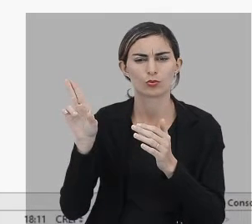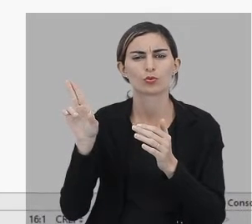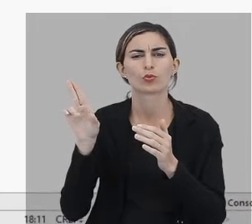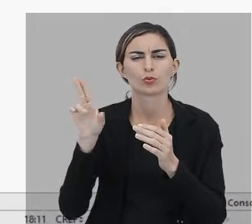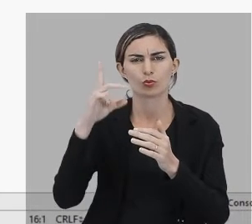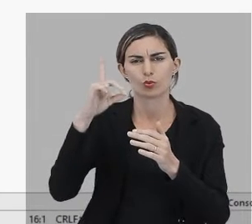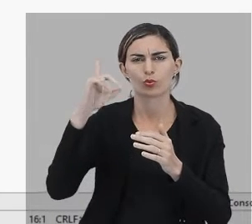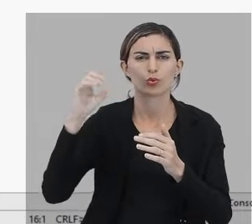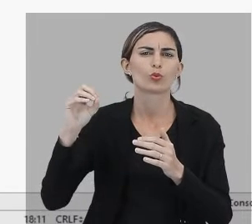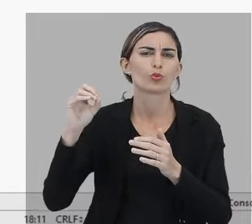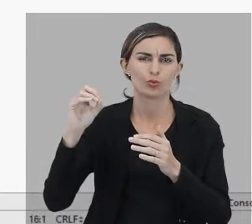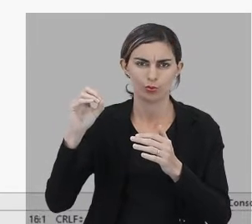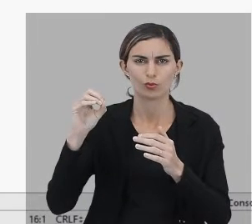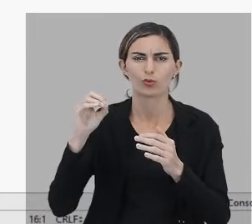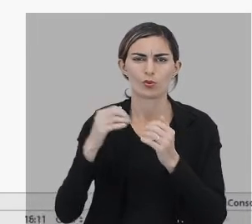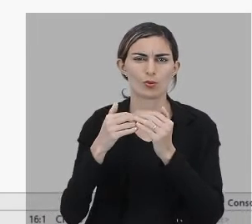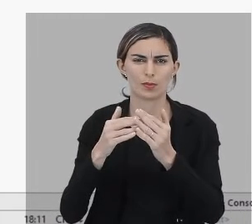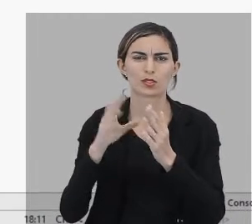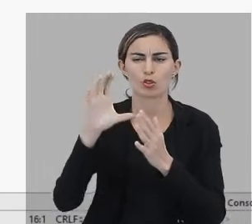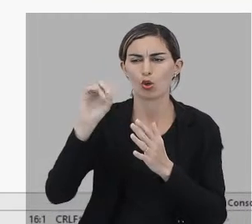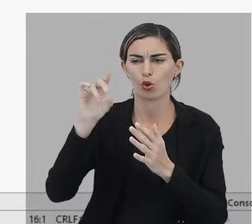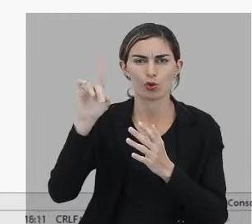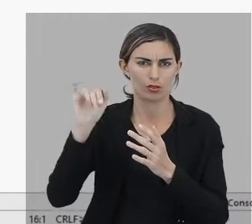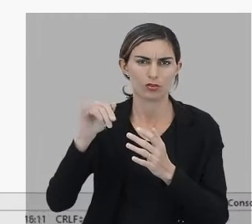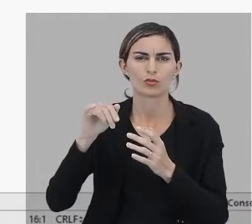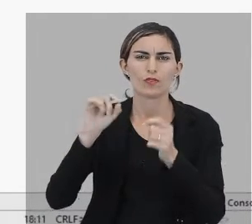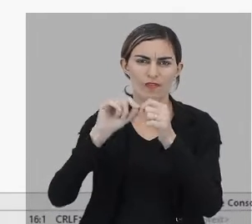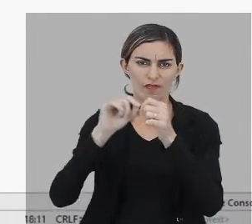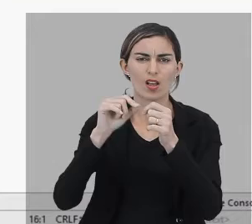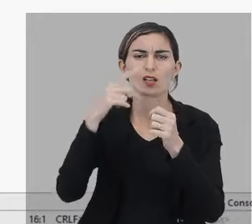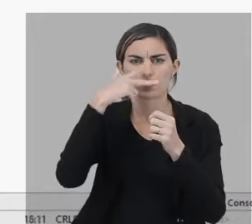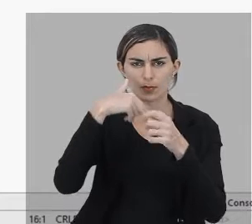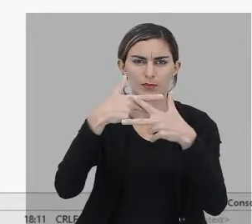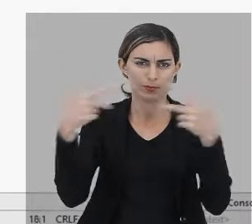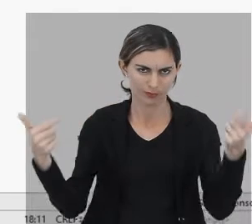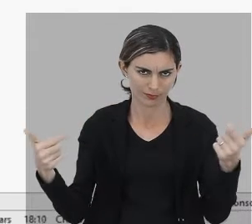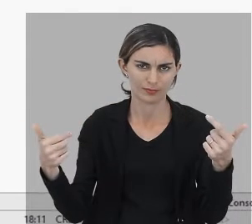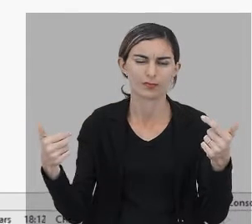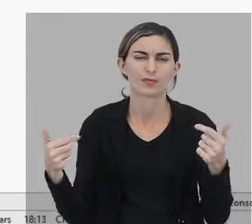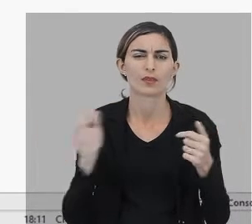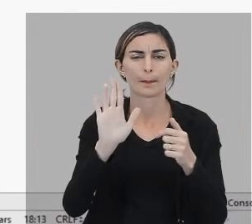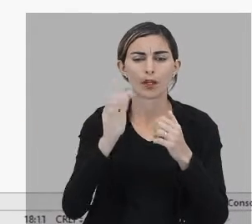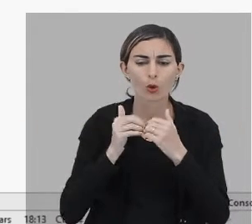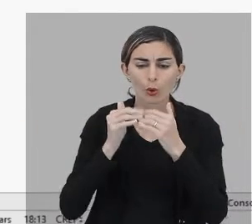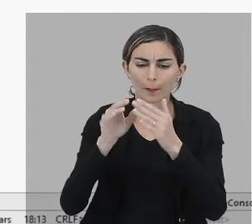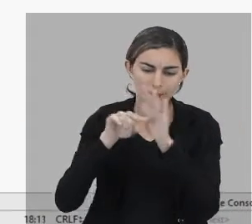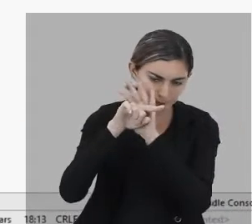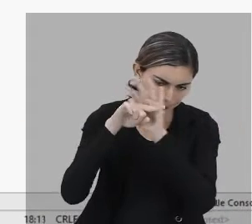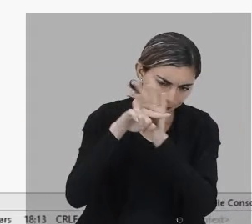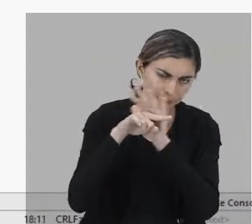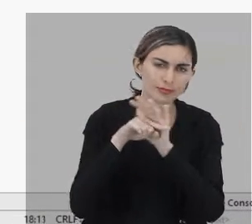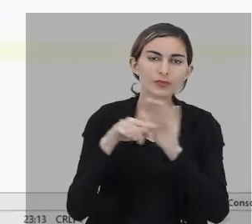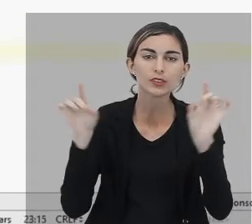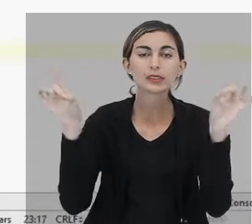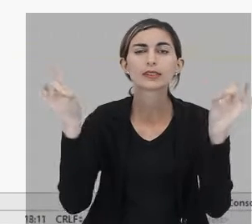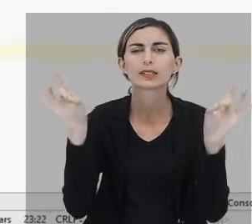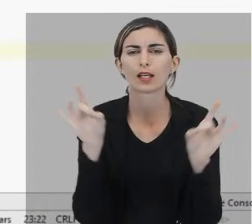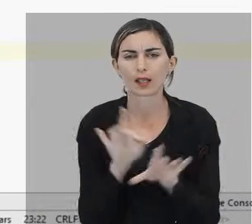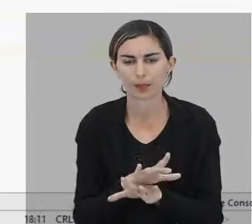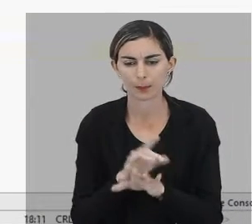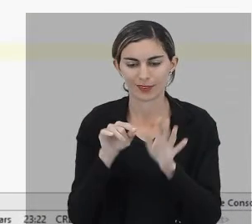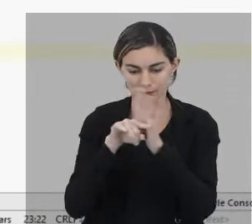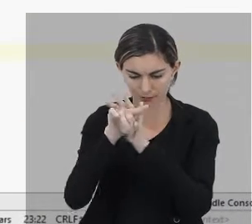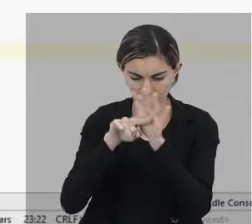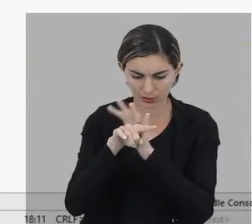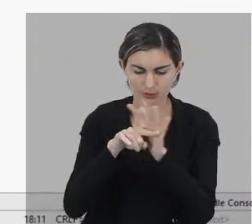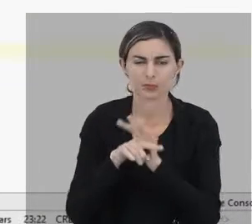Então, observe que esse código ele faz exatamente a mesma coisa, só que em vez de ele começar verificando, ele